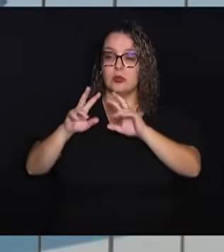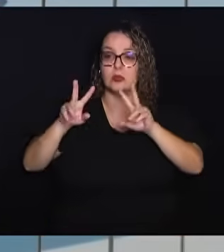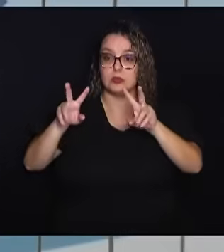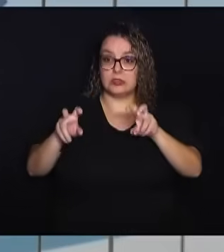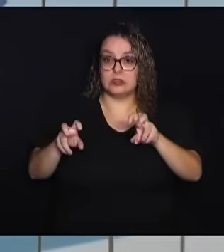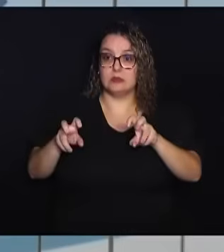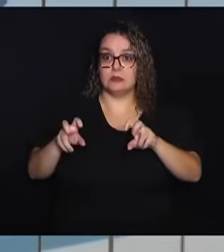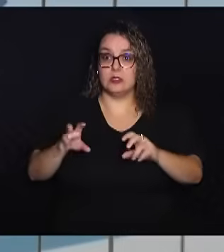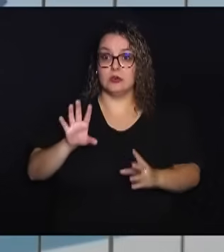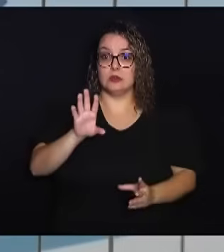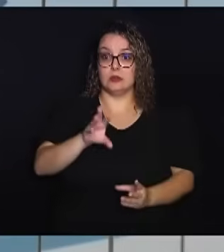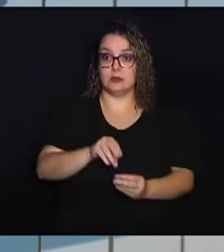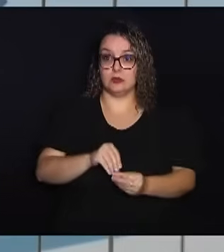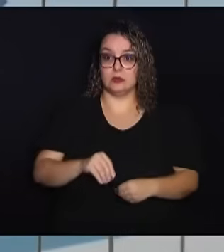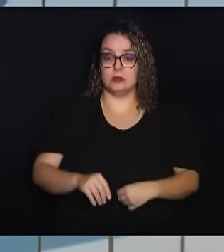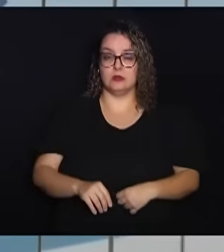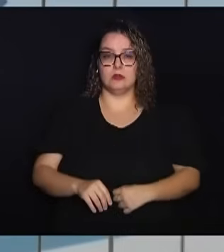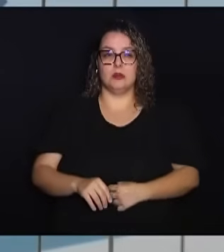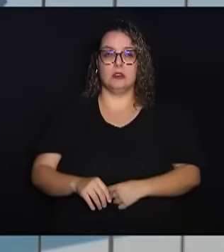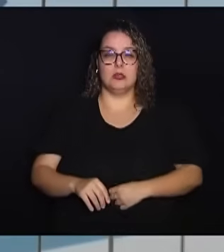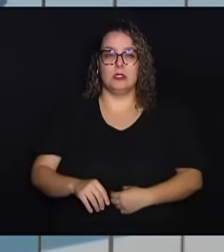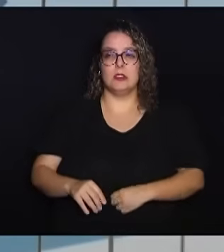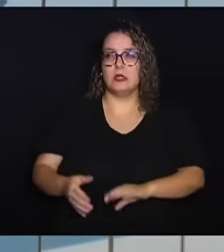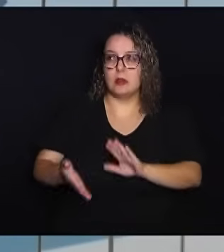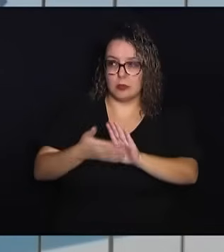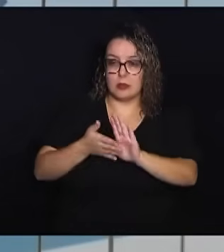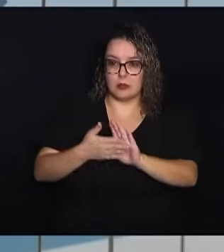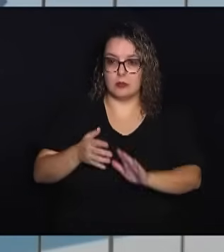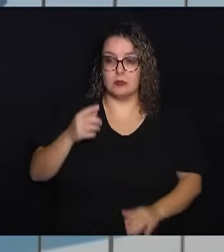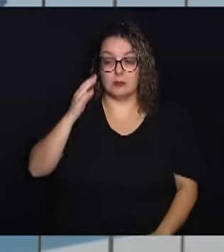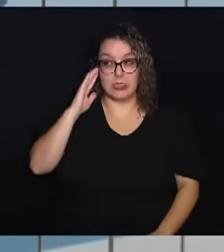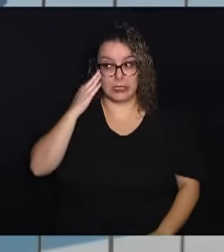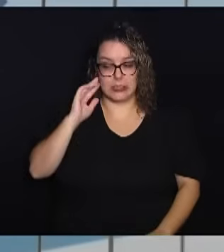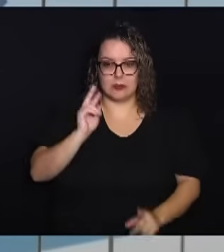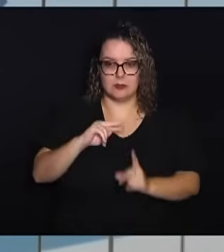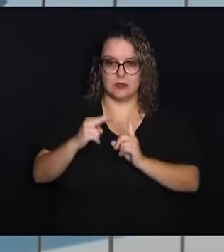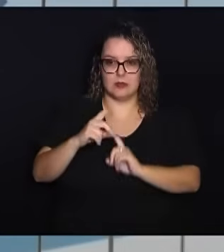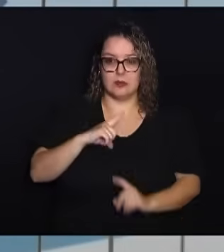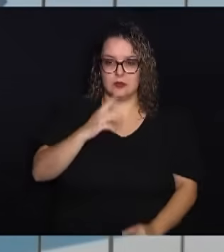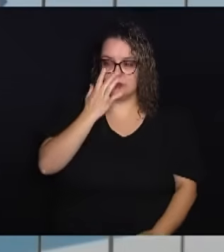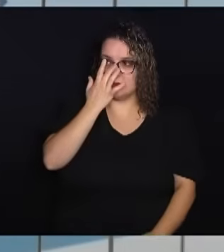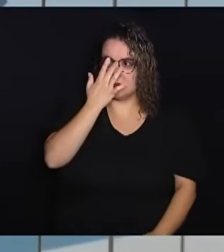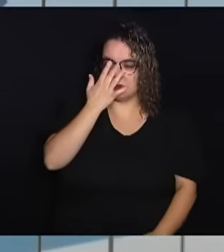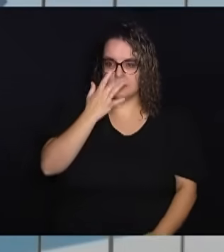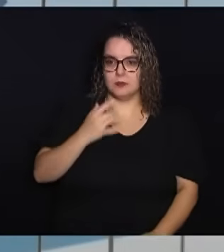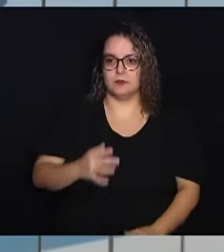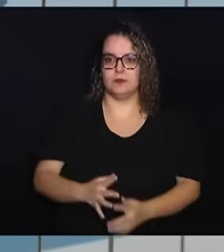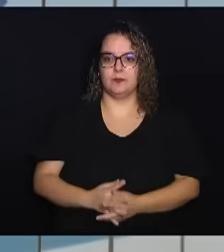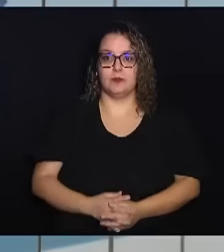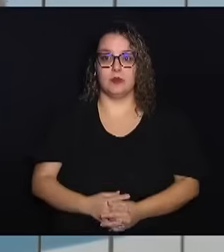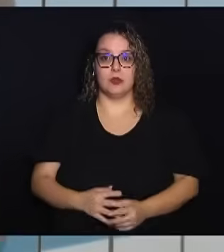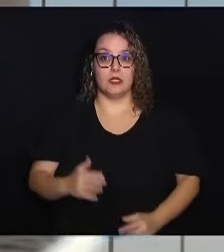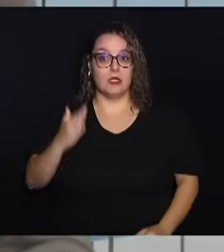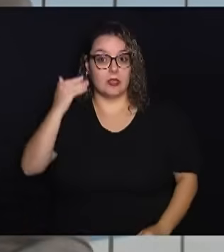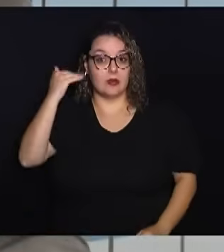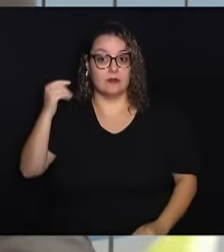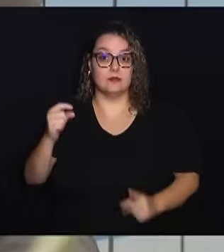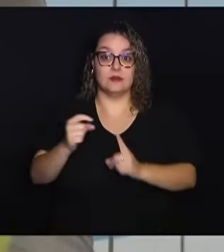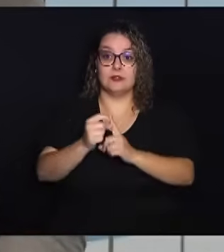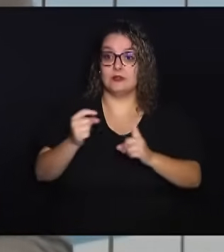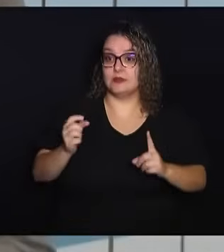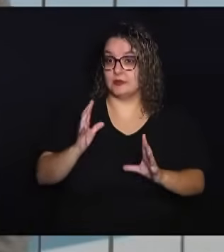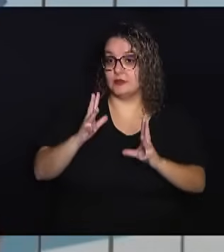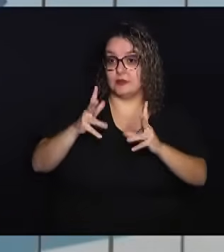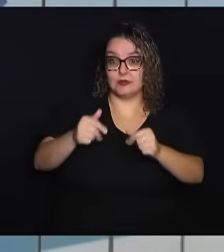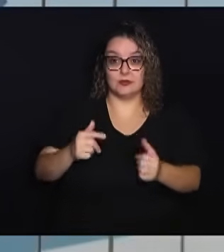forma bem resumida, era propósito, para você entender a visão ali que eu tive. E aquela famosa frase que você encontra em todos